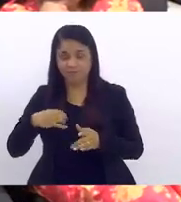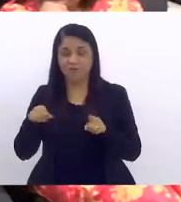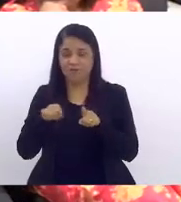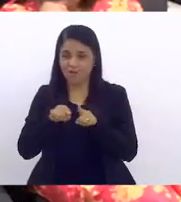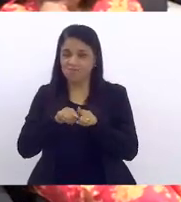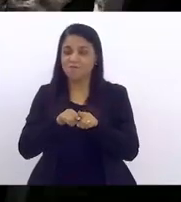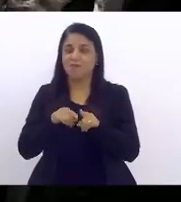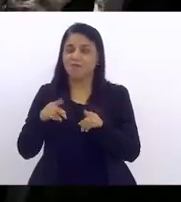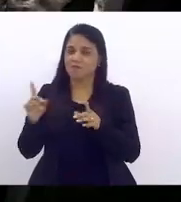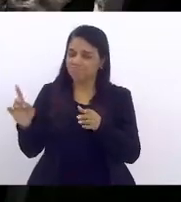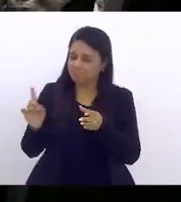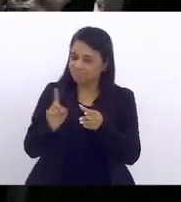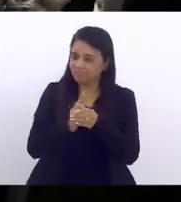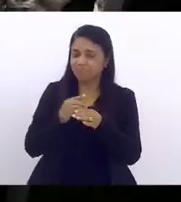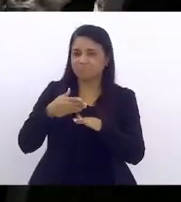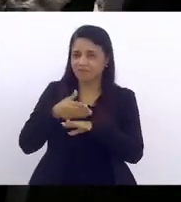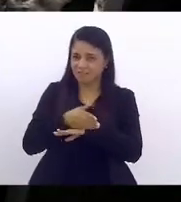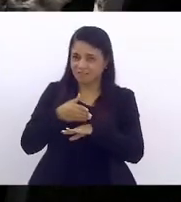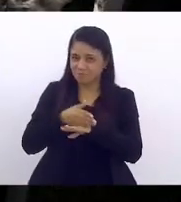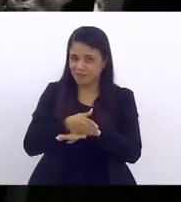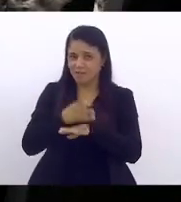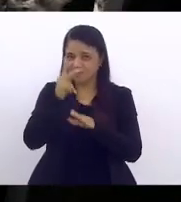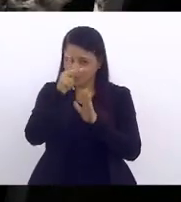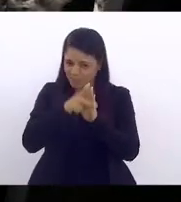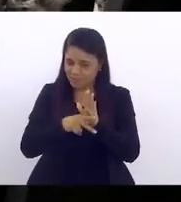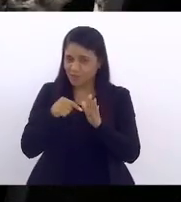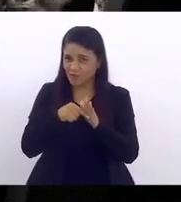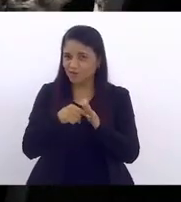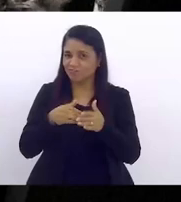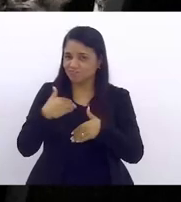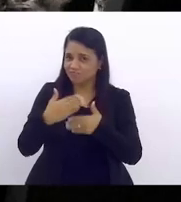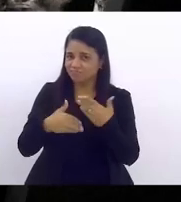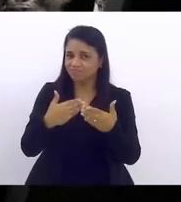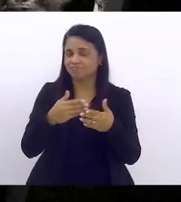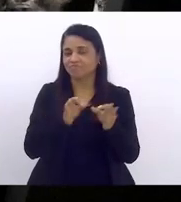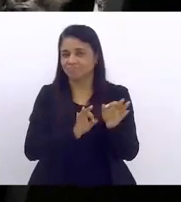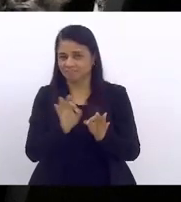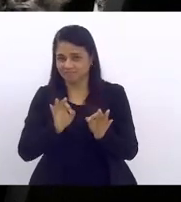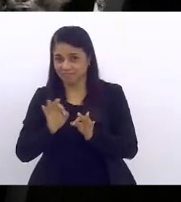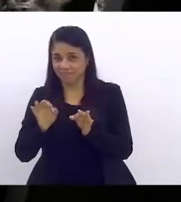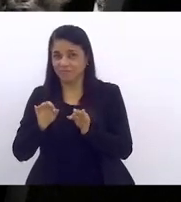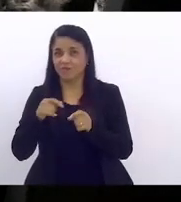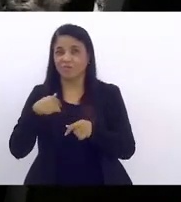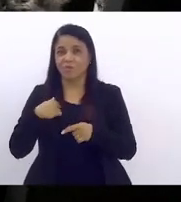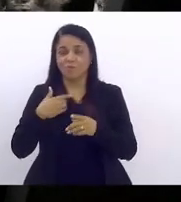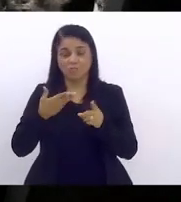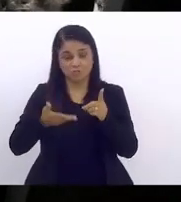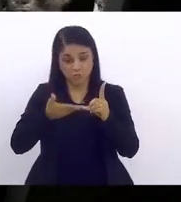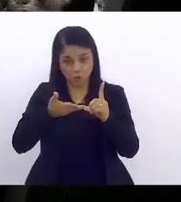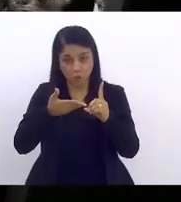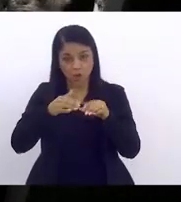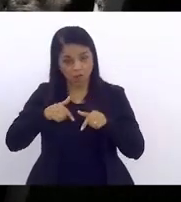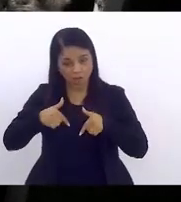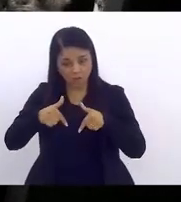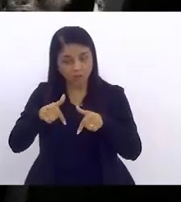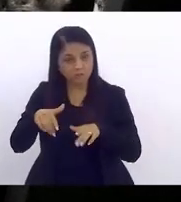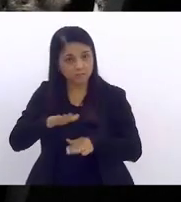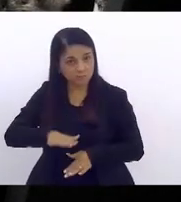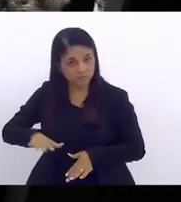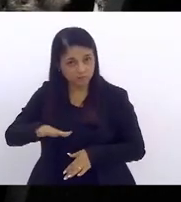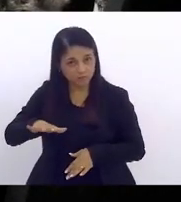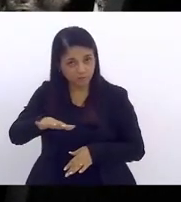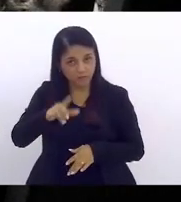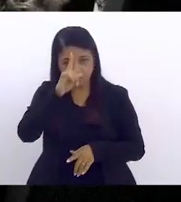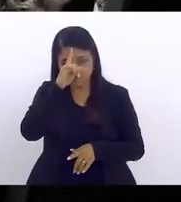também participei da construção dele, que quando a gente está como doula atuando nesses espaços, a gente